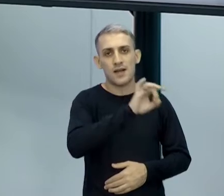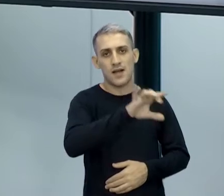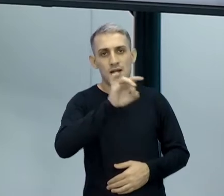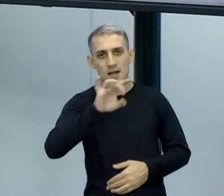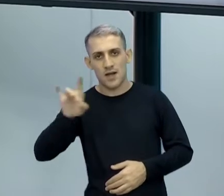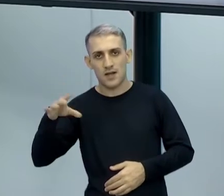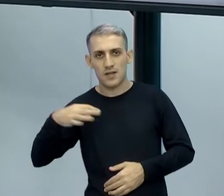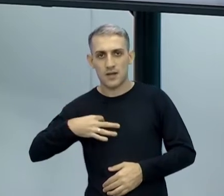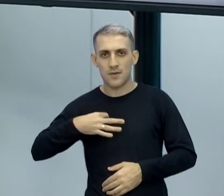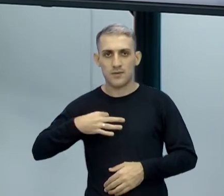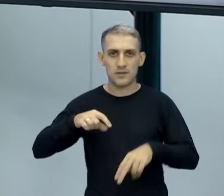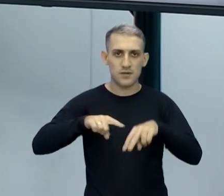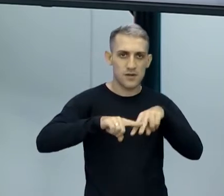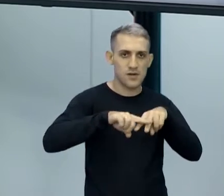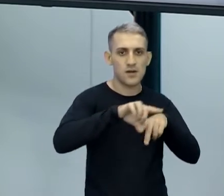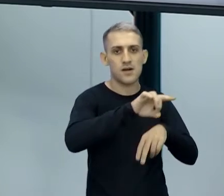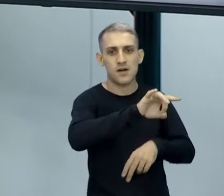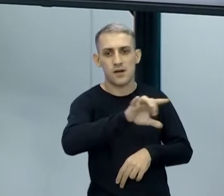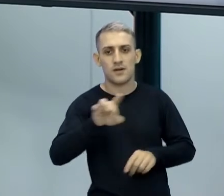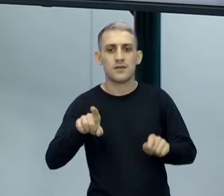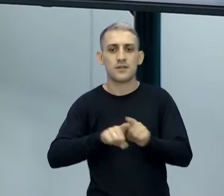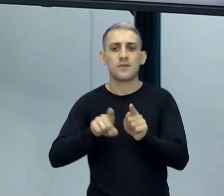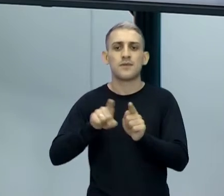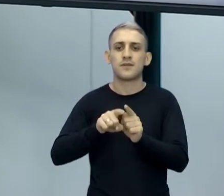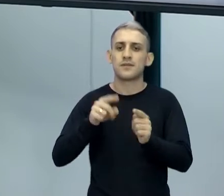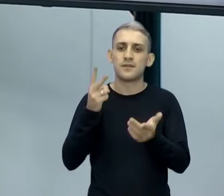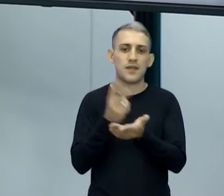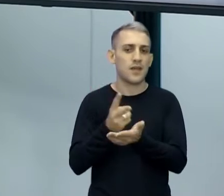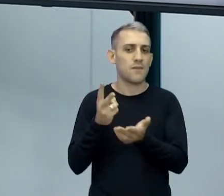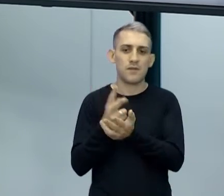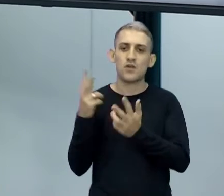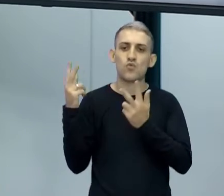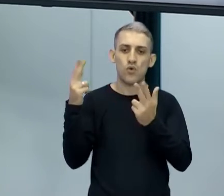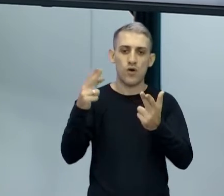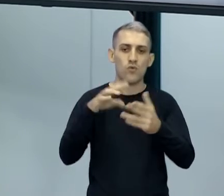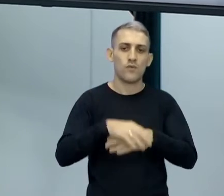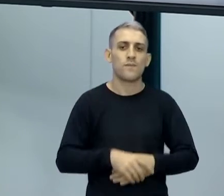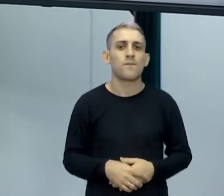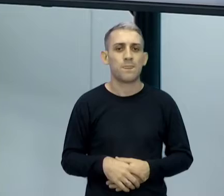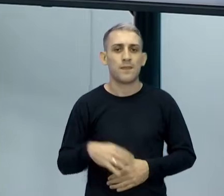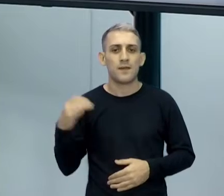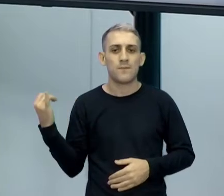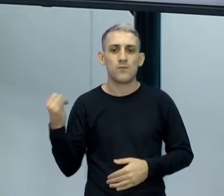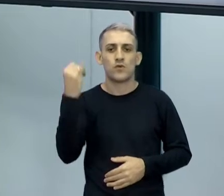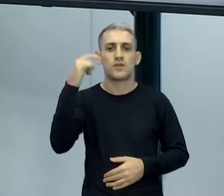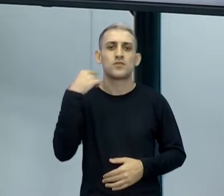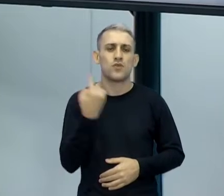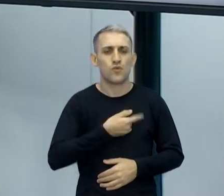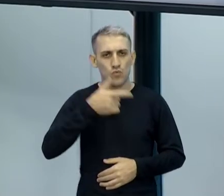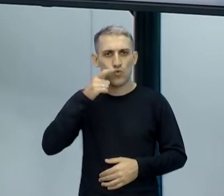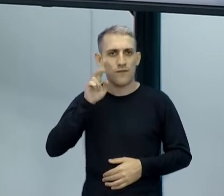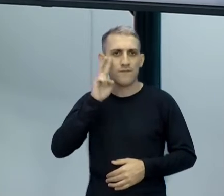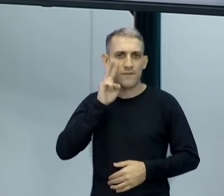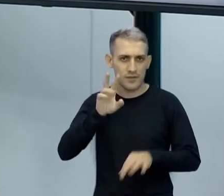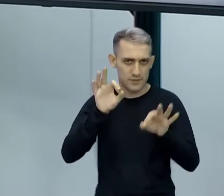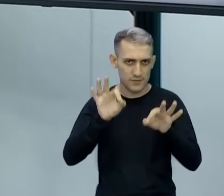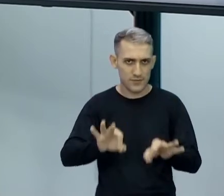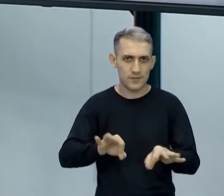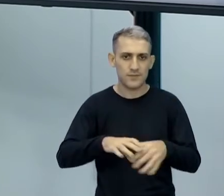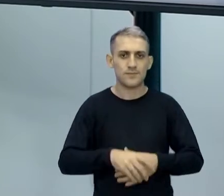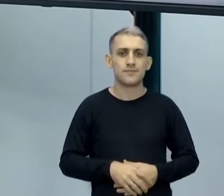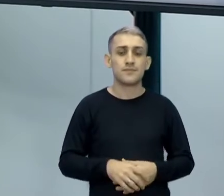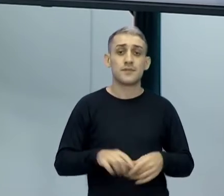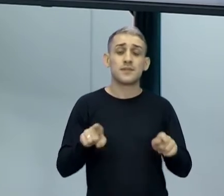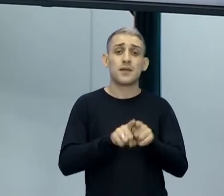da camiseta unitário vai ser sempre uma constante. Tá? Então é importante que a gente consiga enxergar. Olha só, a